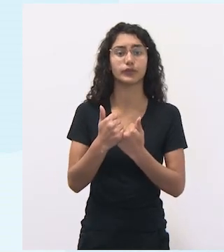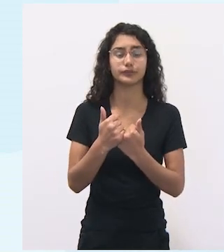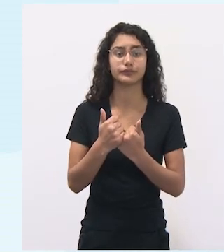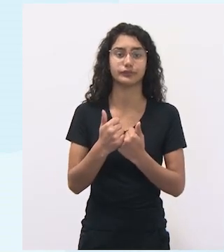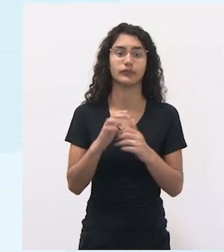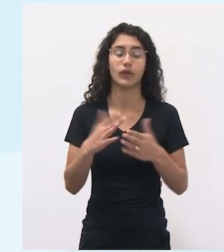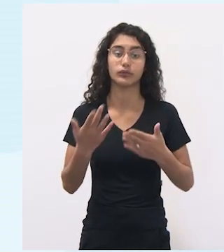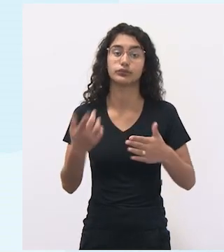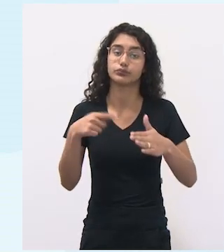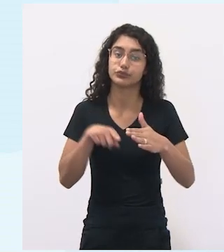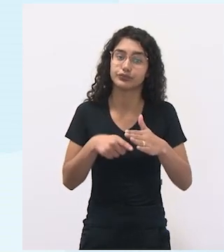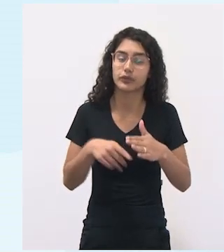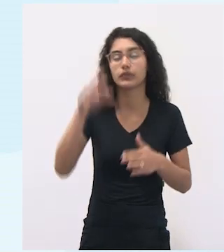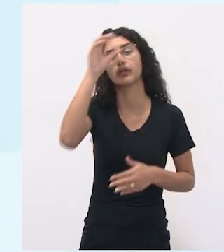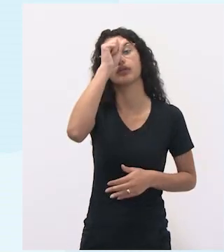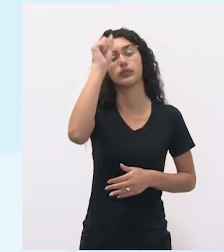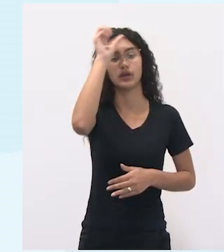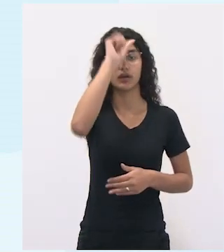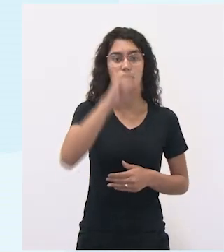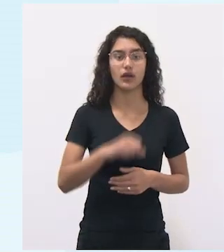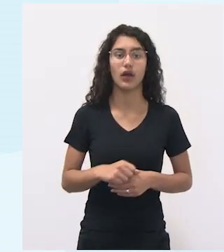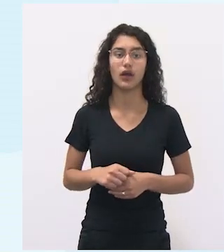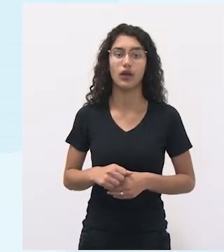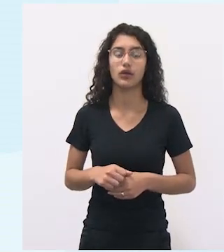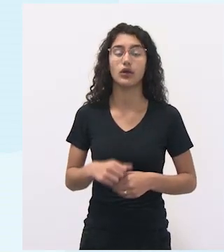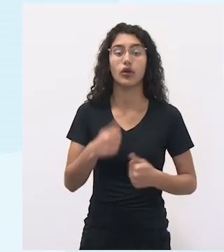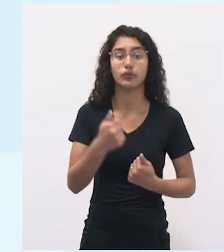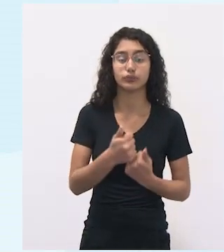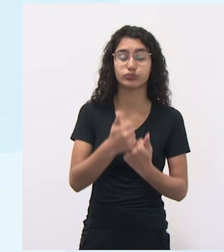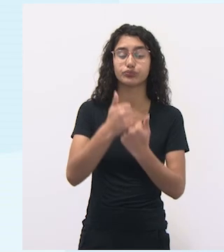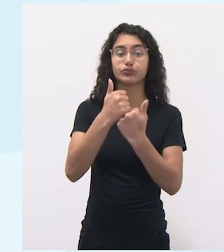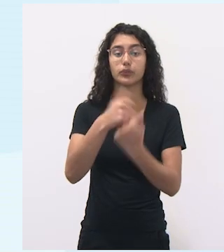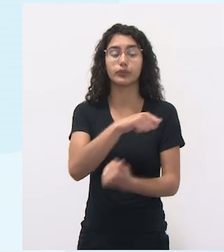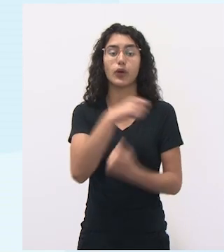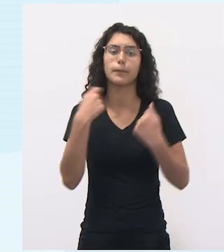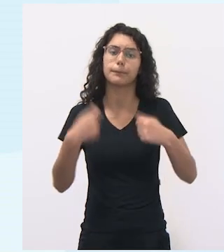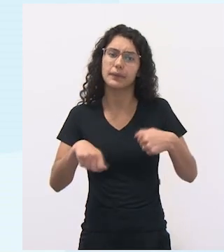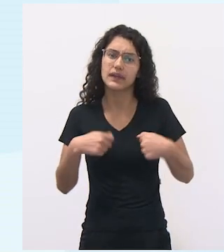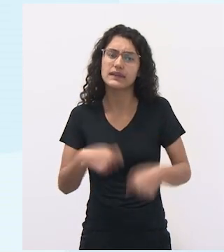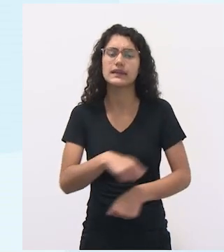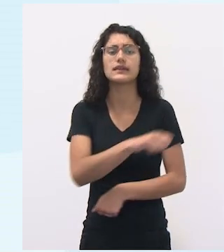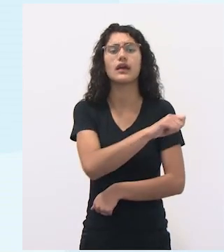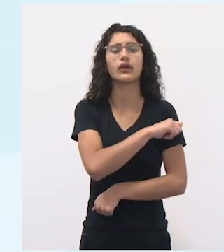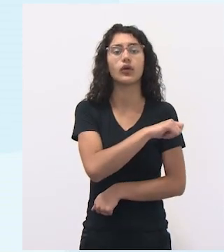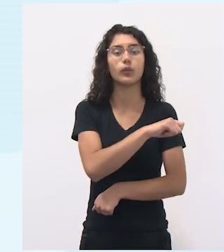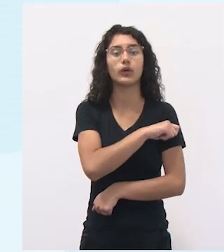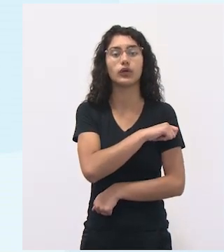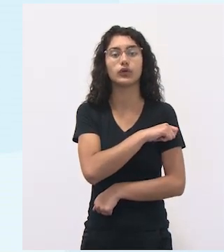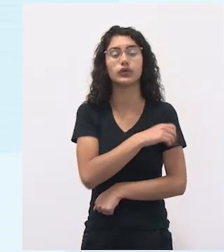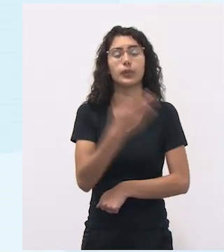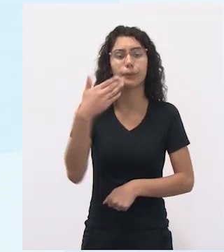aprofundamento das aprendizagens. Ele precisa ser motivado e a gente precisa exigir que esse nosso aluno tenha cada vez